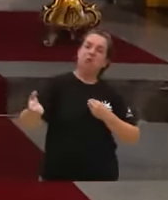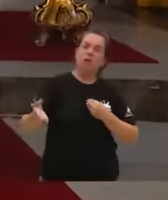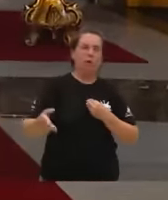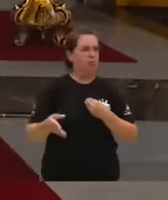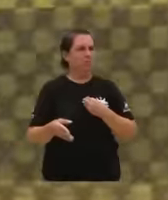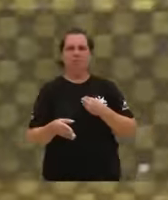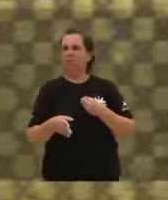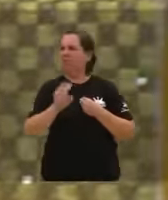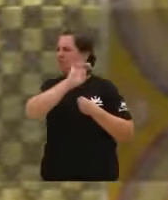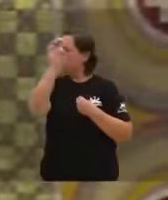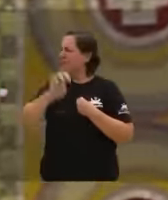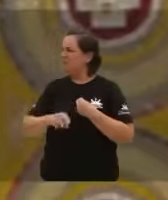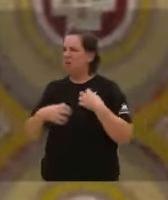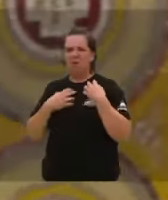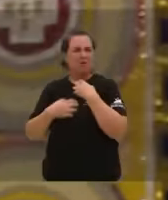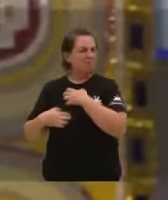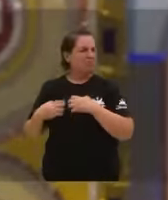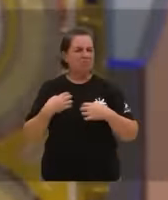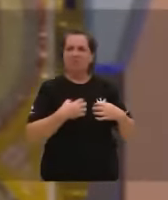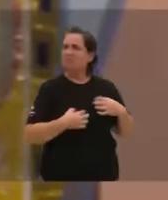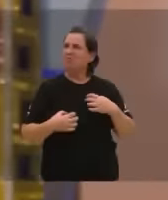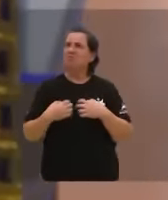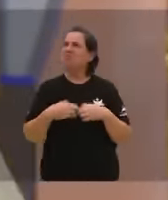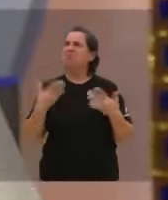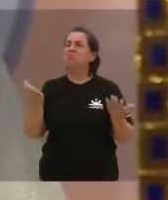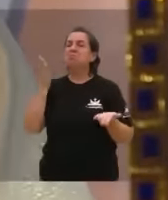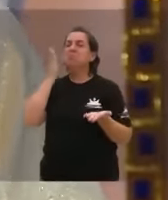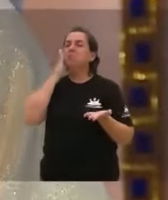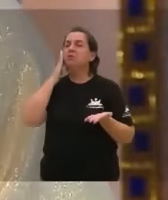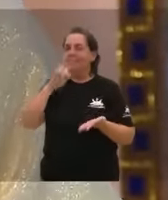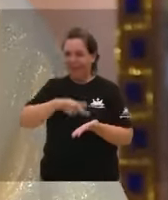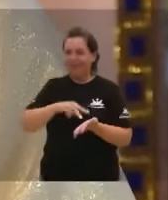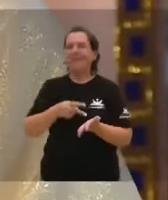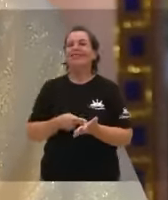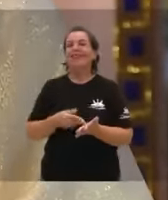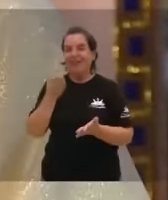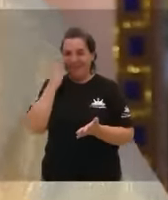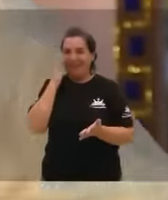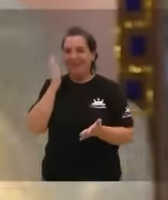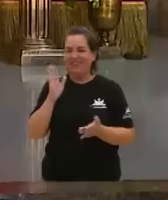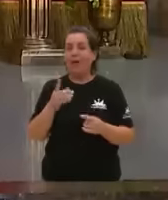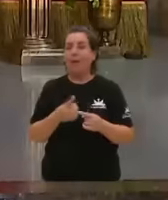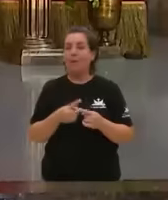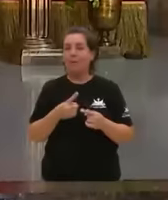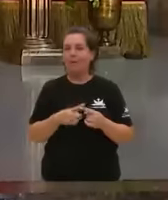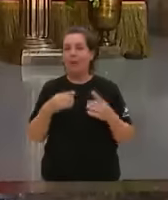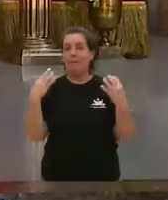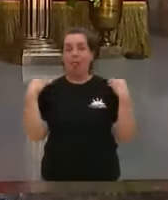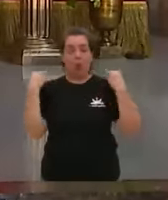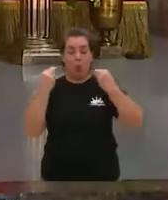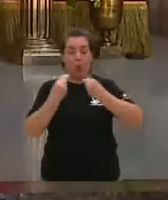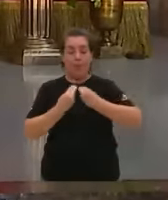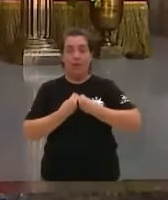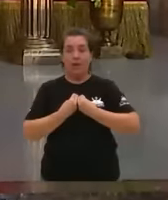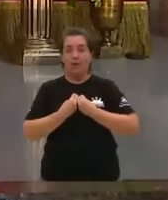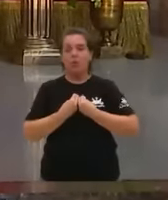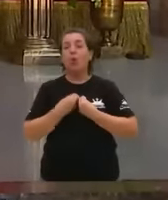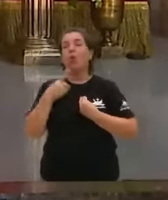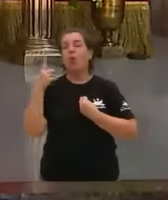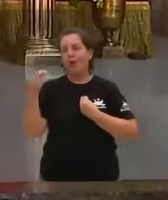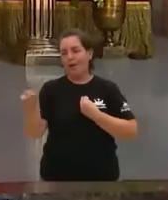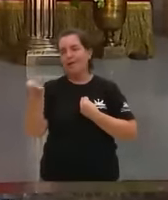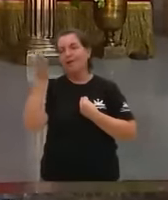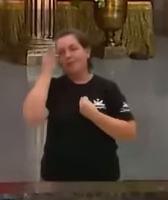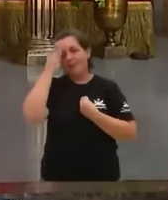Eliseu ficou incomodado, sabia o que significava, porque pelo manto era o ato